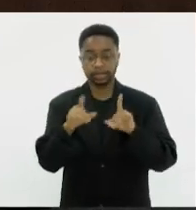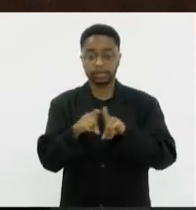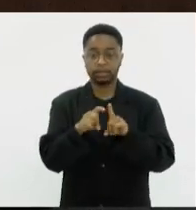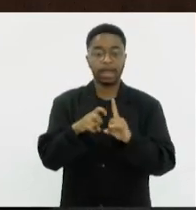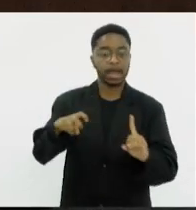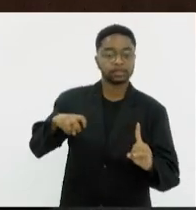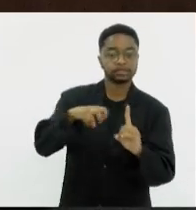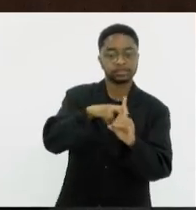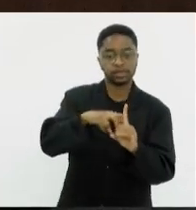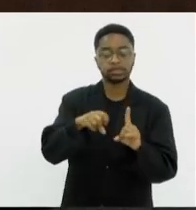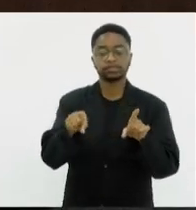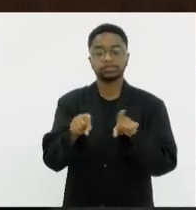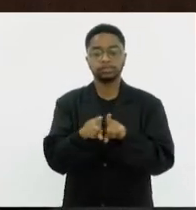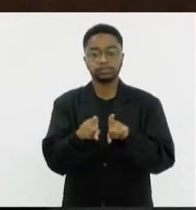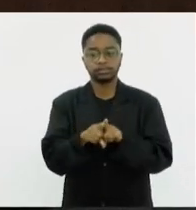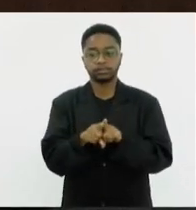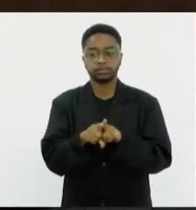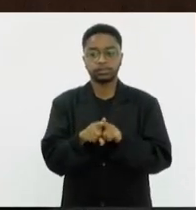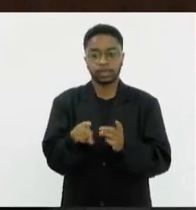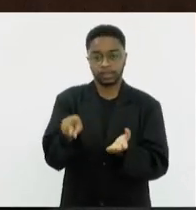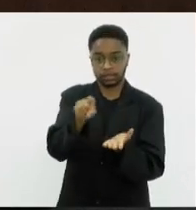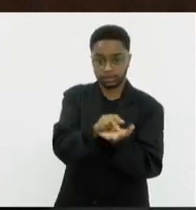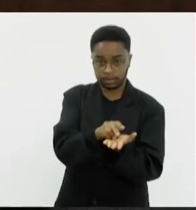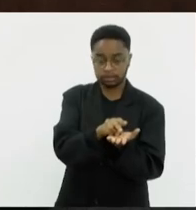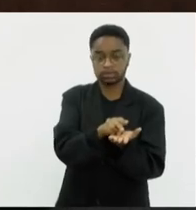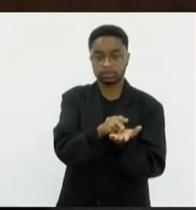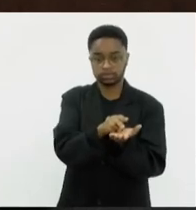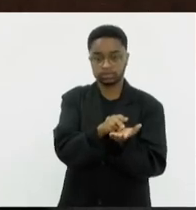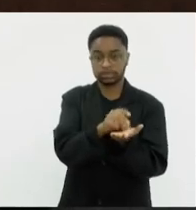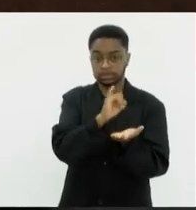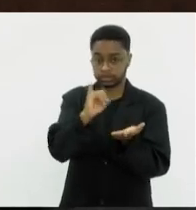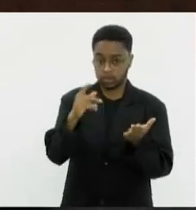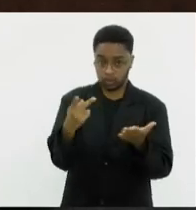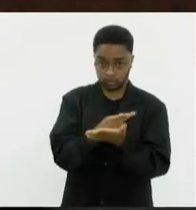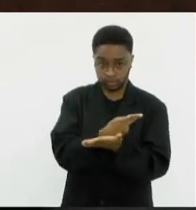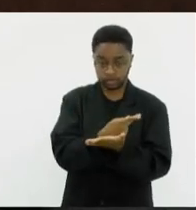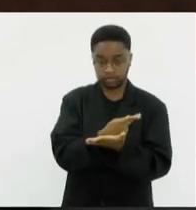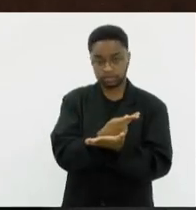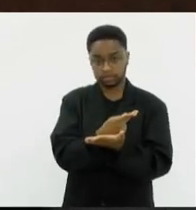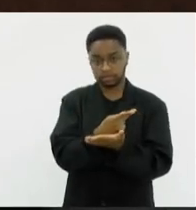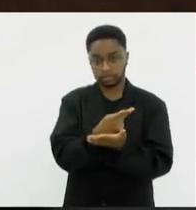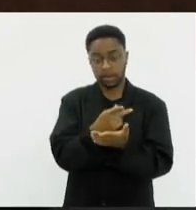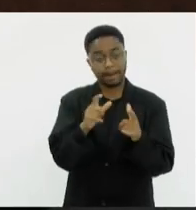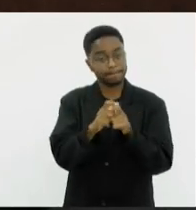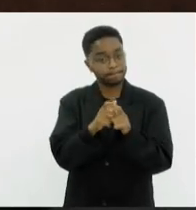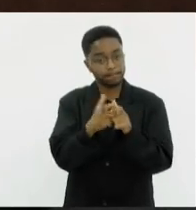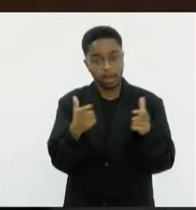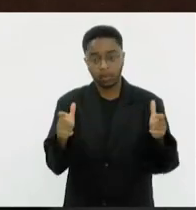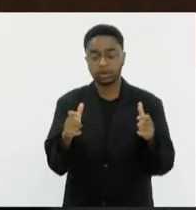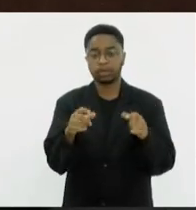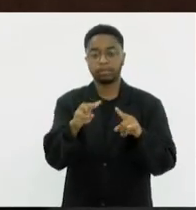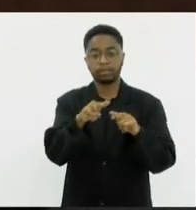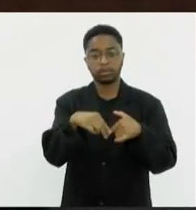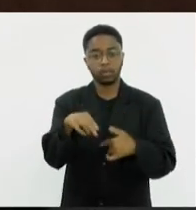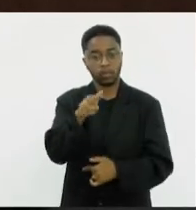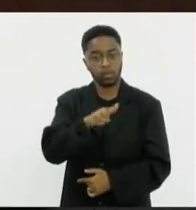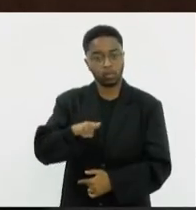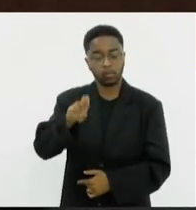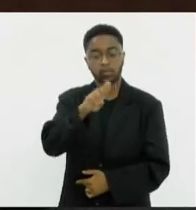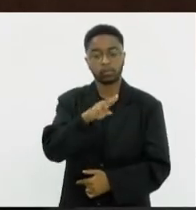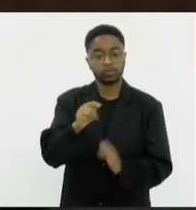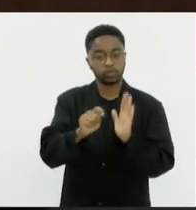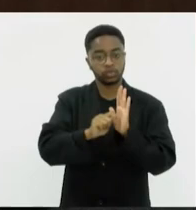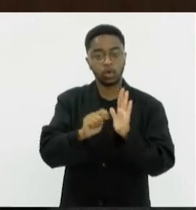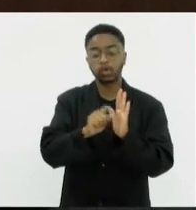de trânsito, os casos de internação, quando eles acontecem, a maioria dos casos tem como